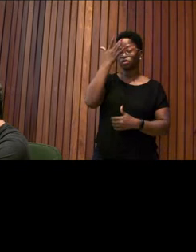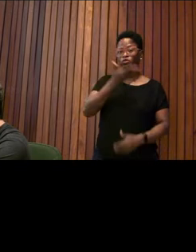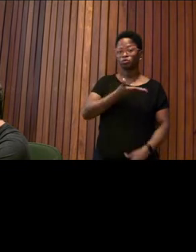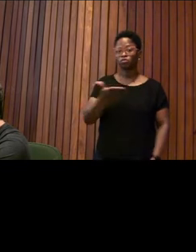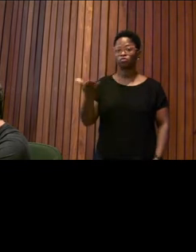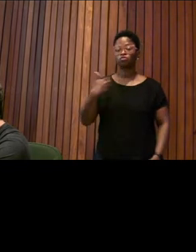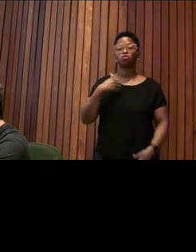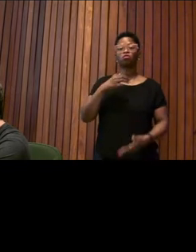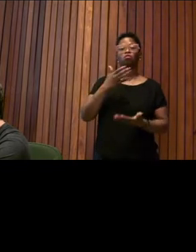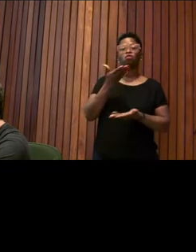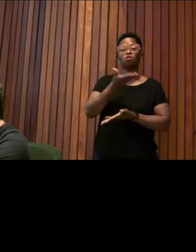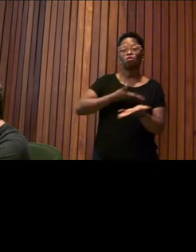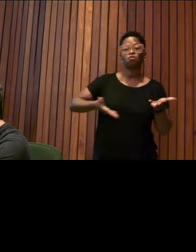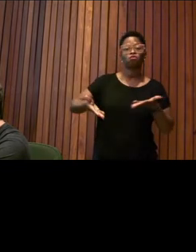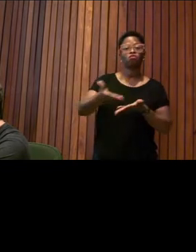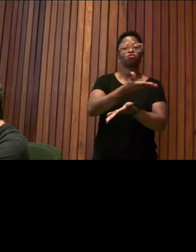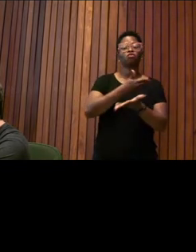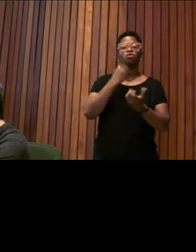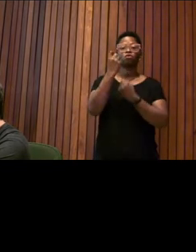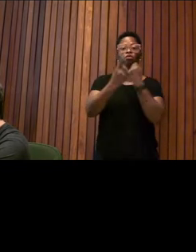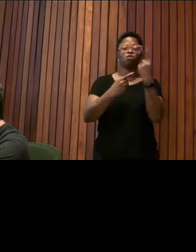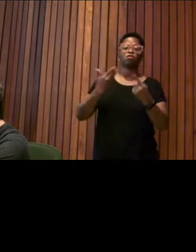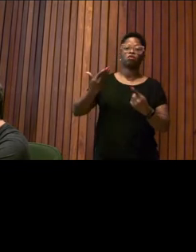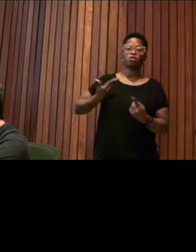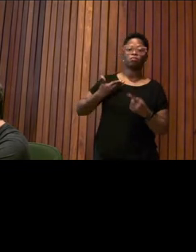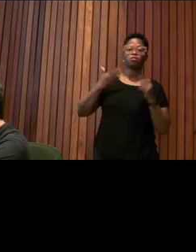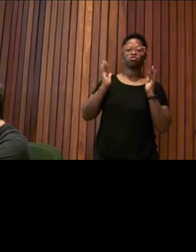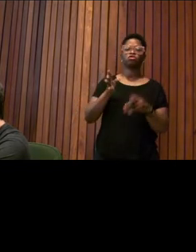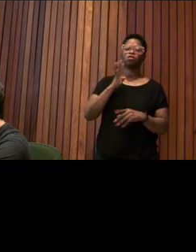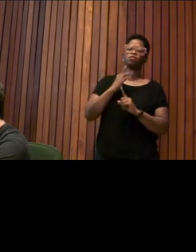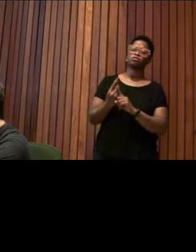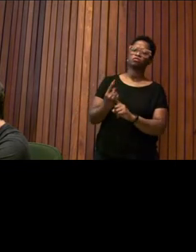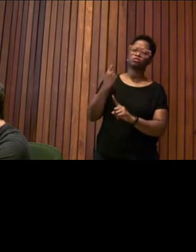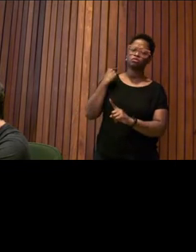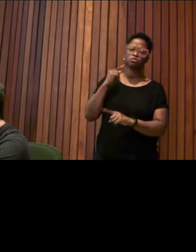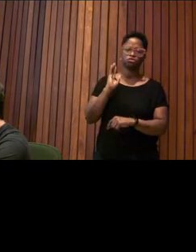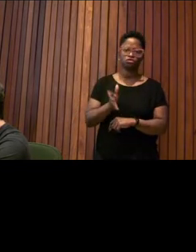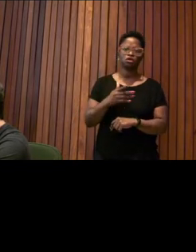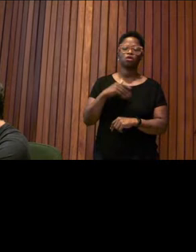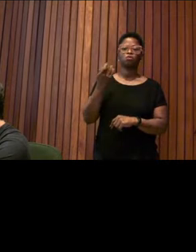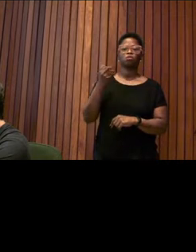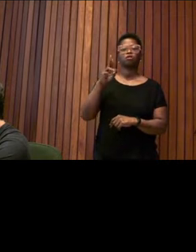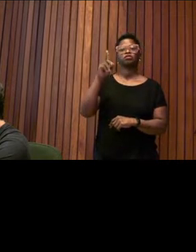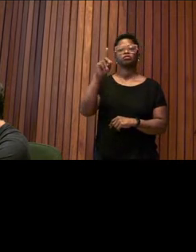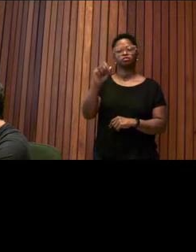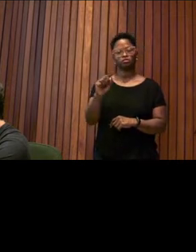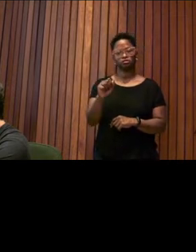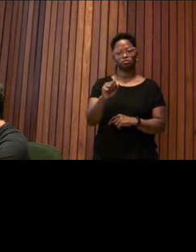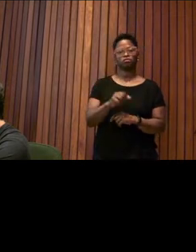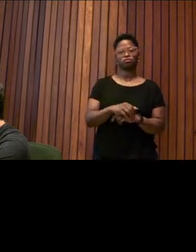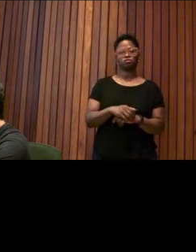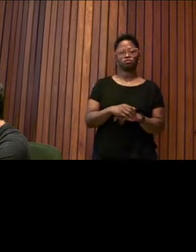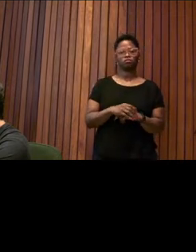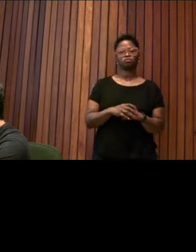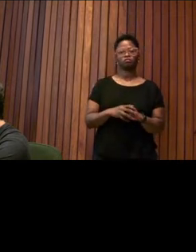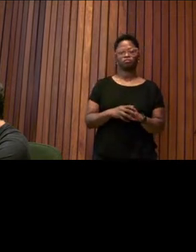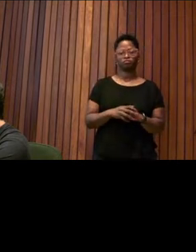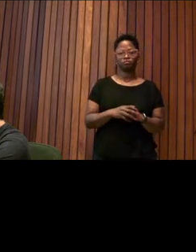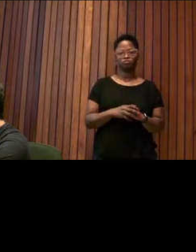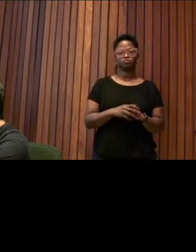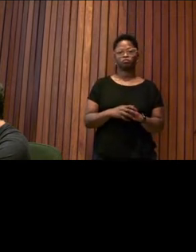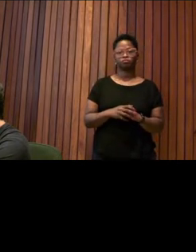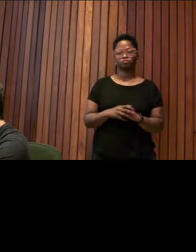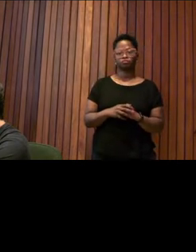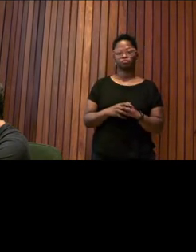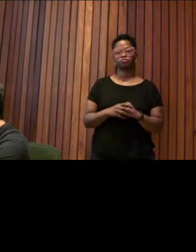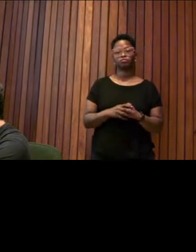né? Conviver com alguns colegas que eu já conheci, assim. O Bandeira, né, que eu não tive o privilégio de